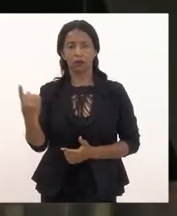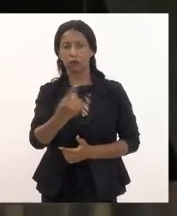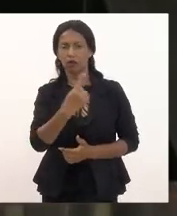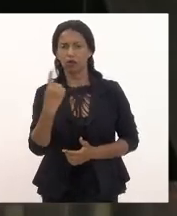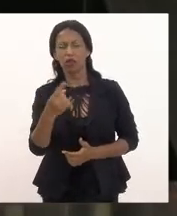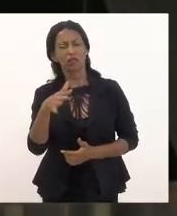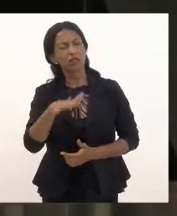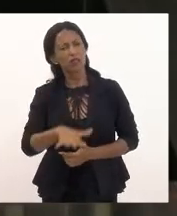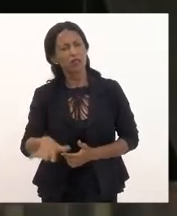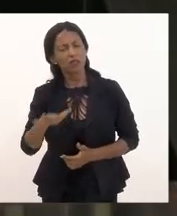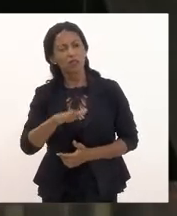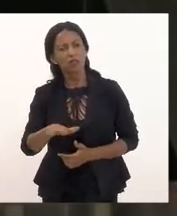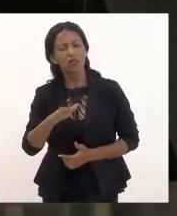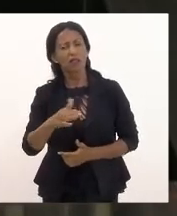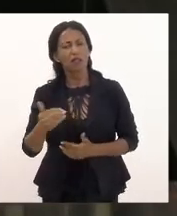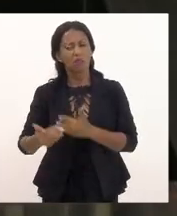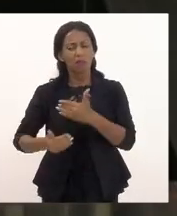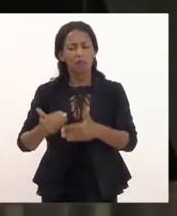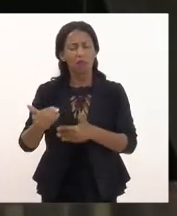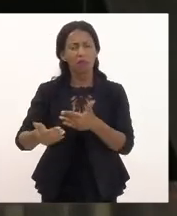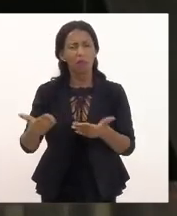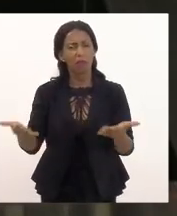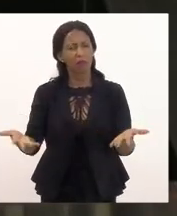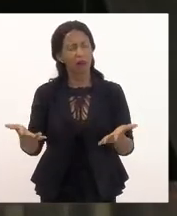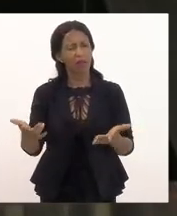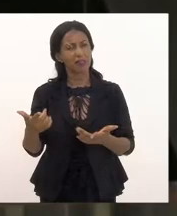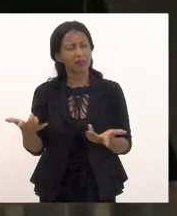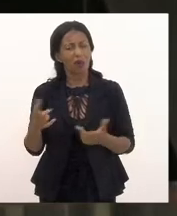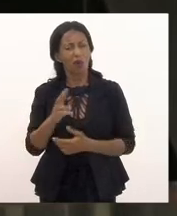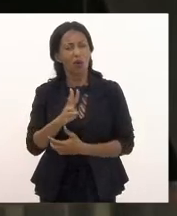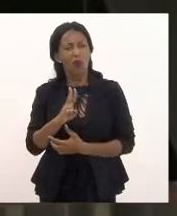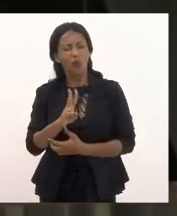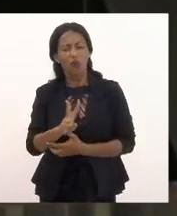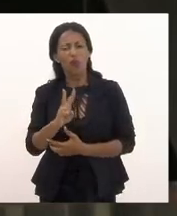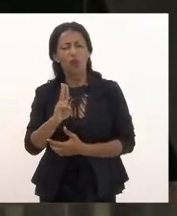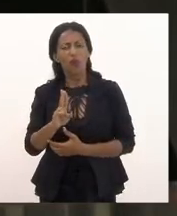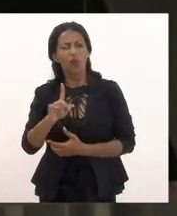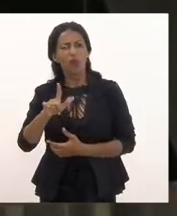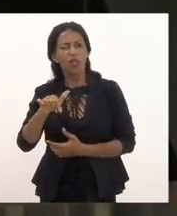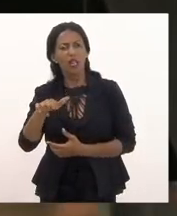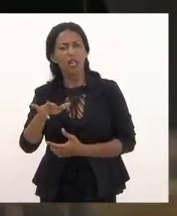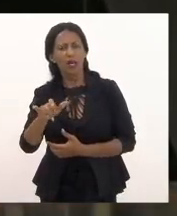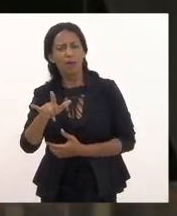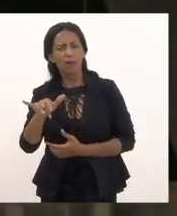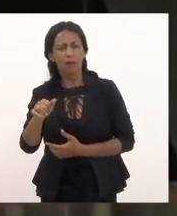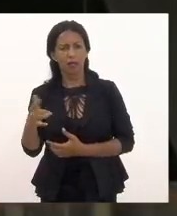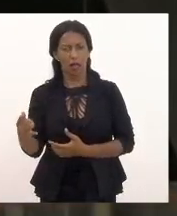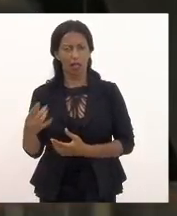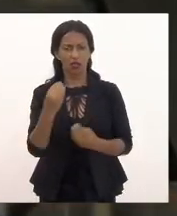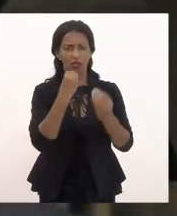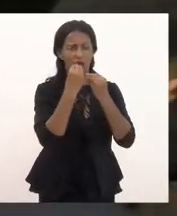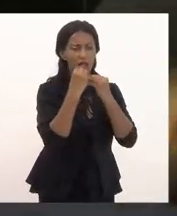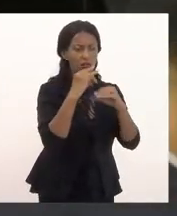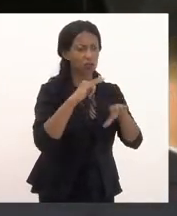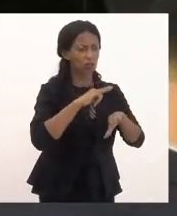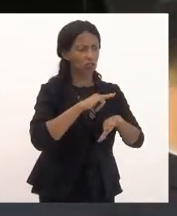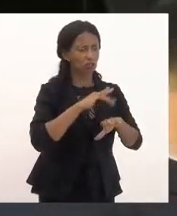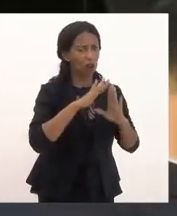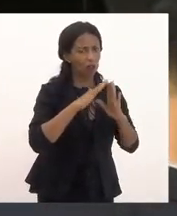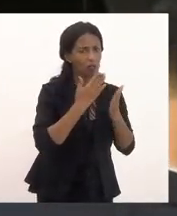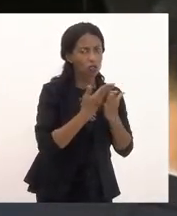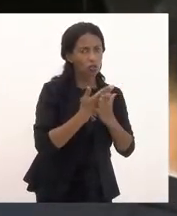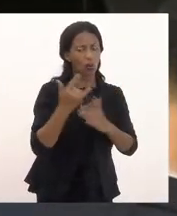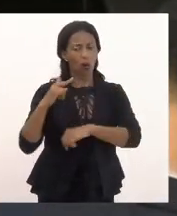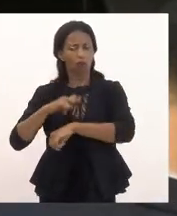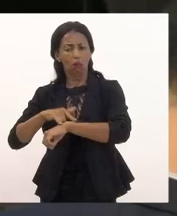nossas crianças passem por tal vulnerabilidade, tal constrangimento, na lanchonete da escola, no banheiro da